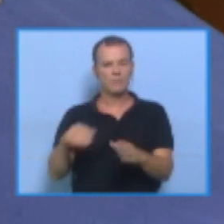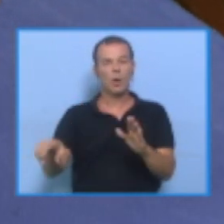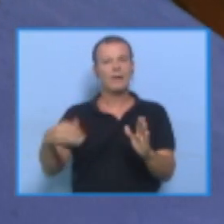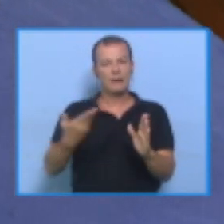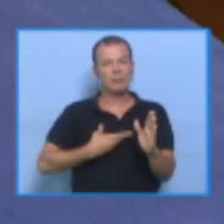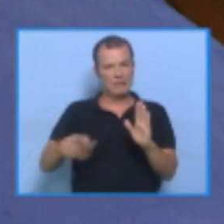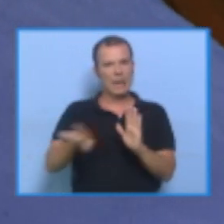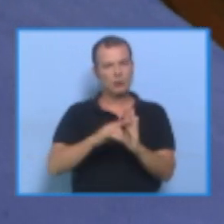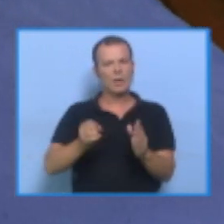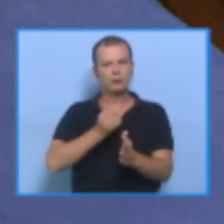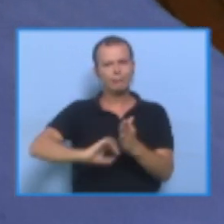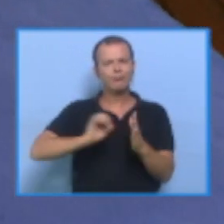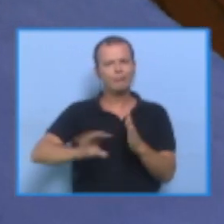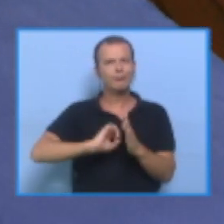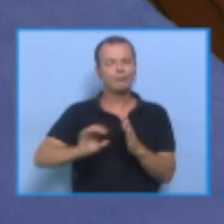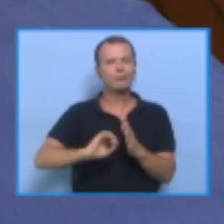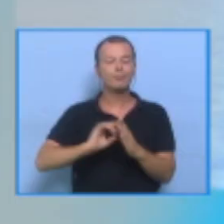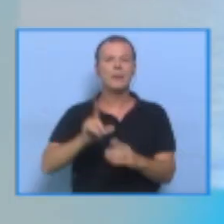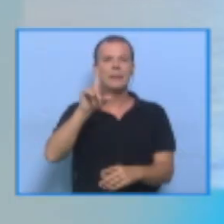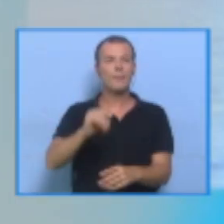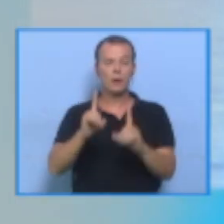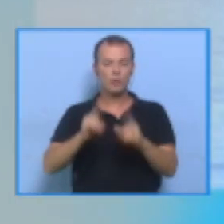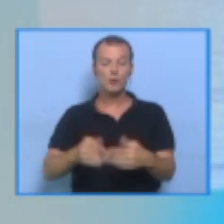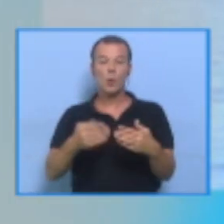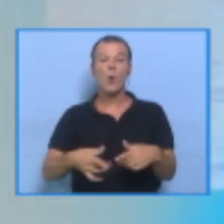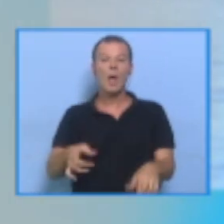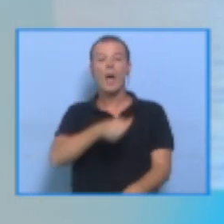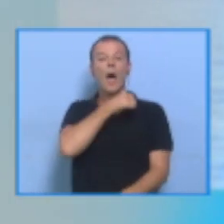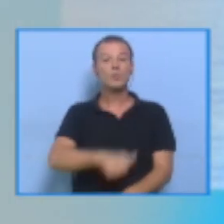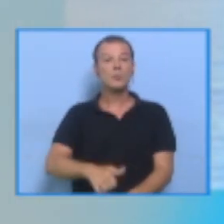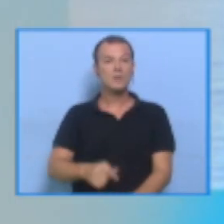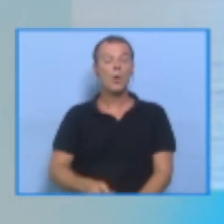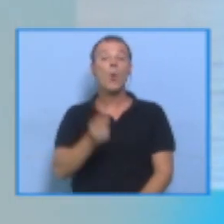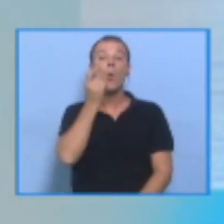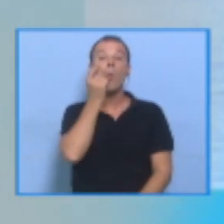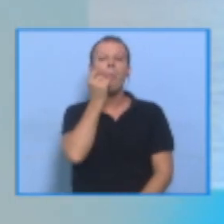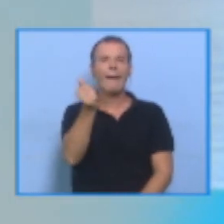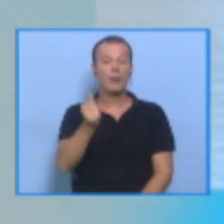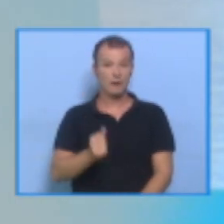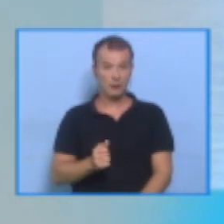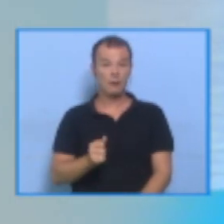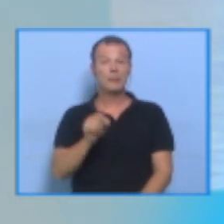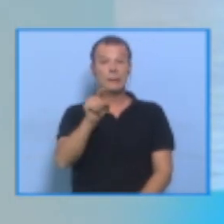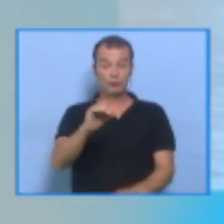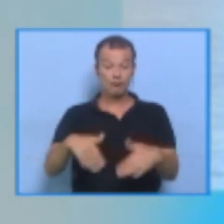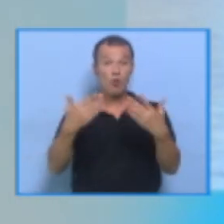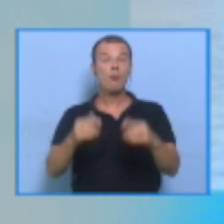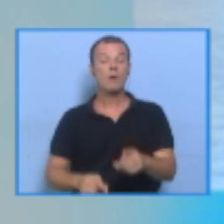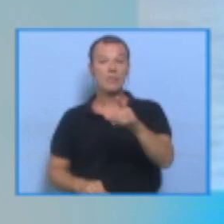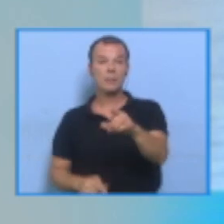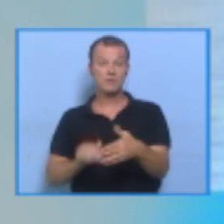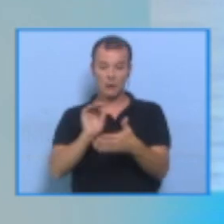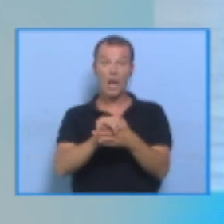e introduziu a licença de parentalidade para os homens. Portanto, era uma das recomendações que